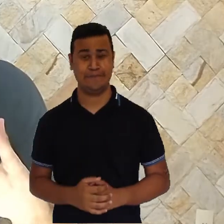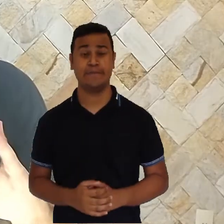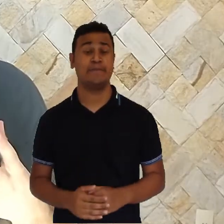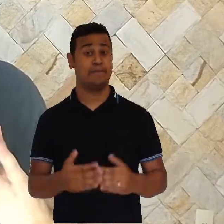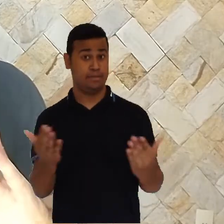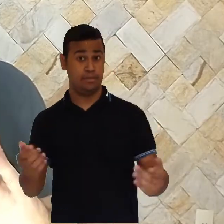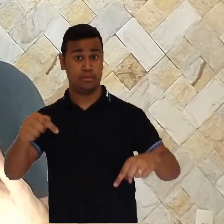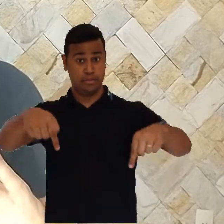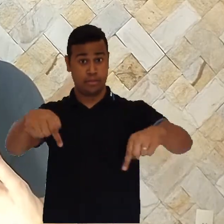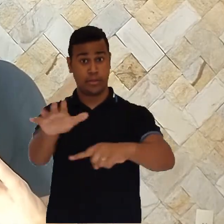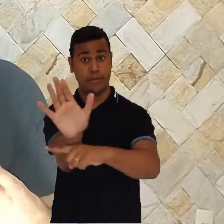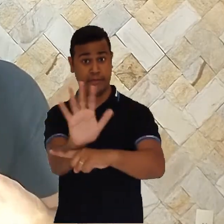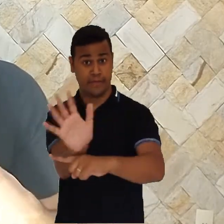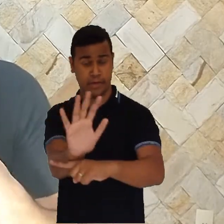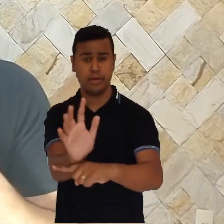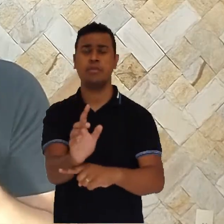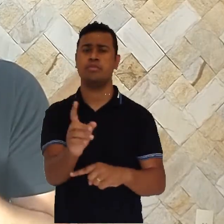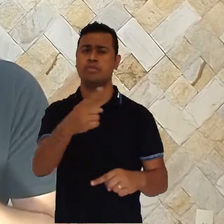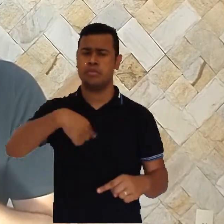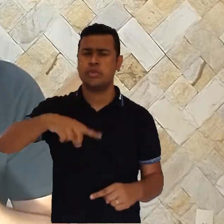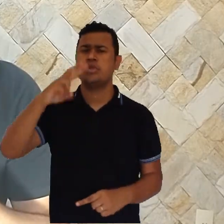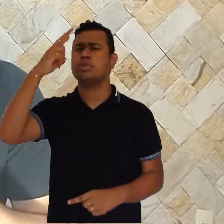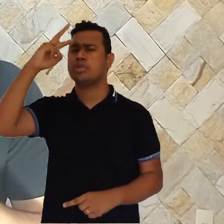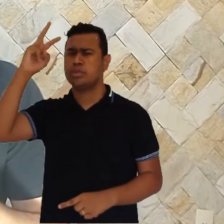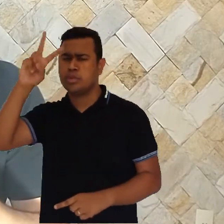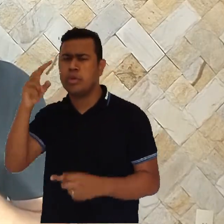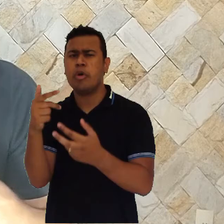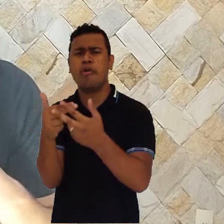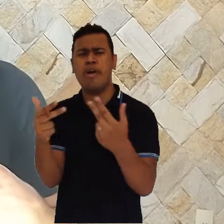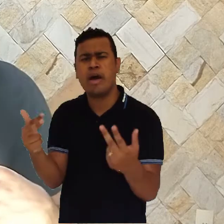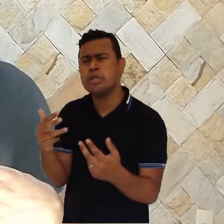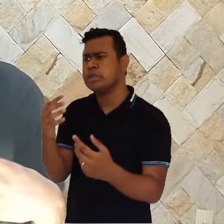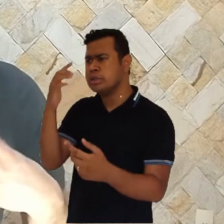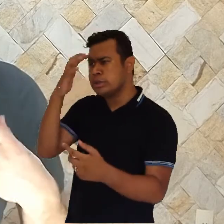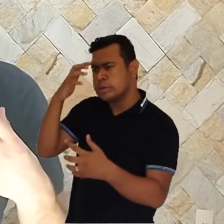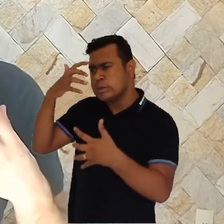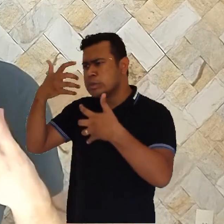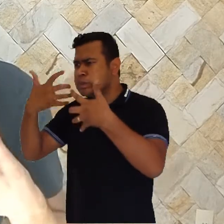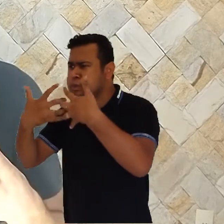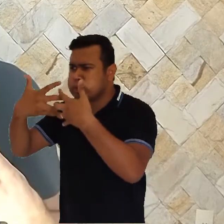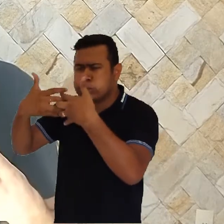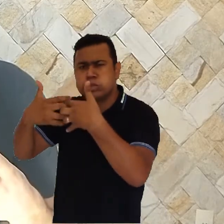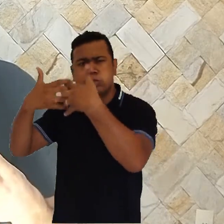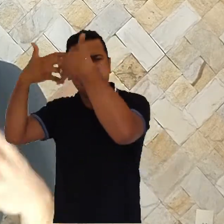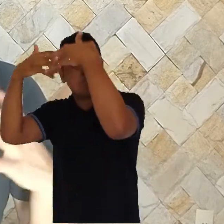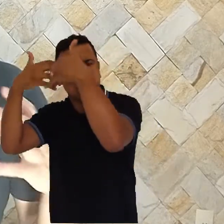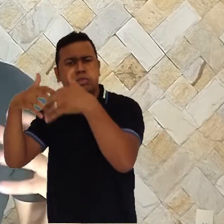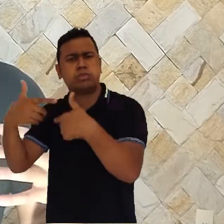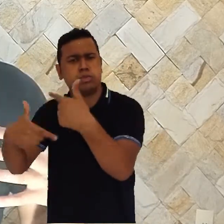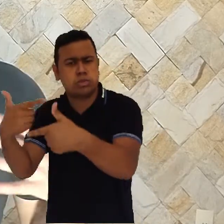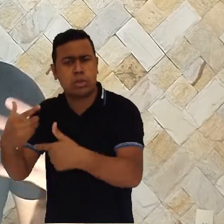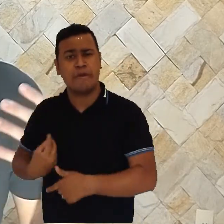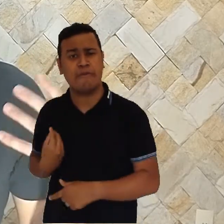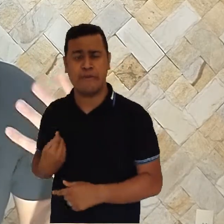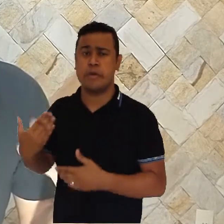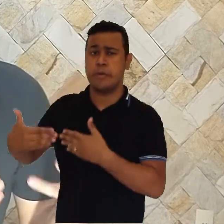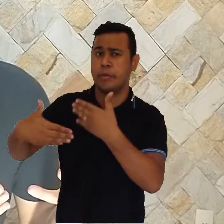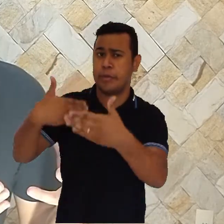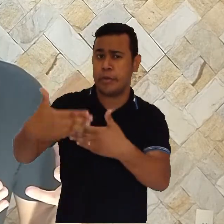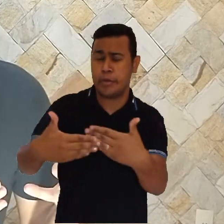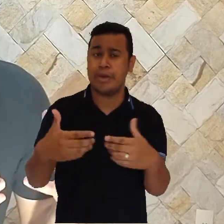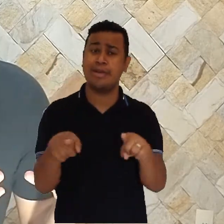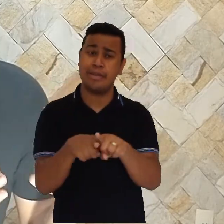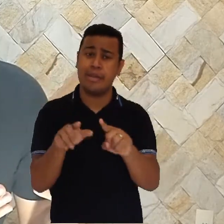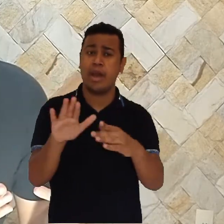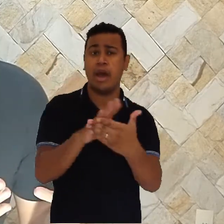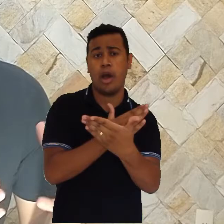Dessa forma, neste vídeo, relembrarei o que são funções executivas, sua importância ao longo da vida, falarei sobre algumas